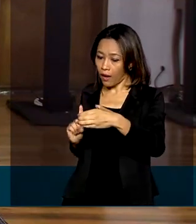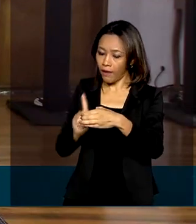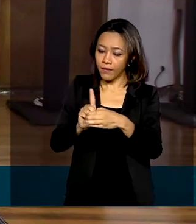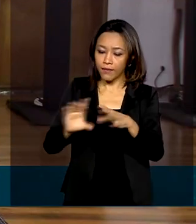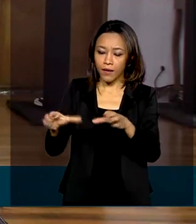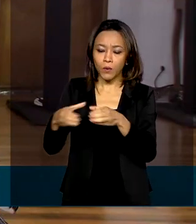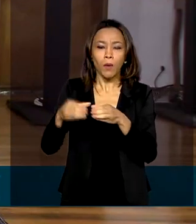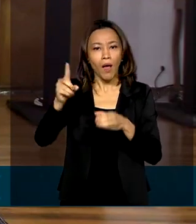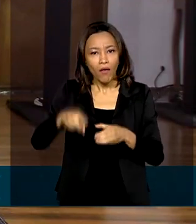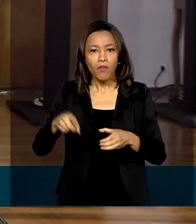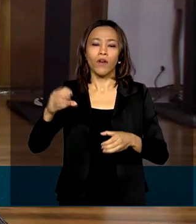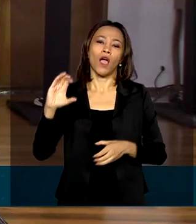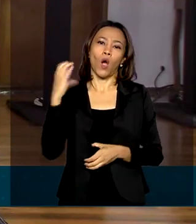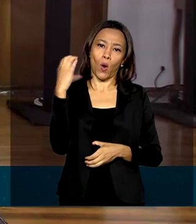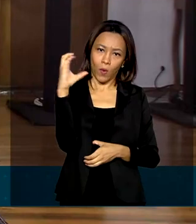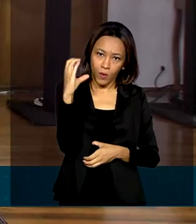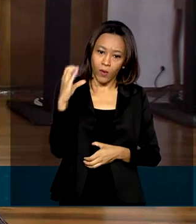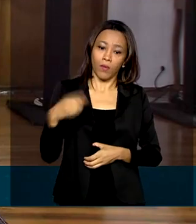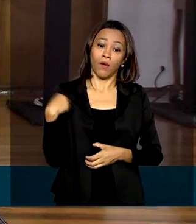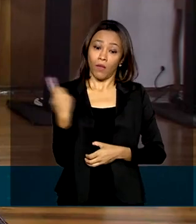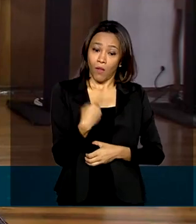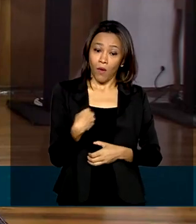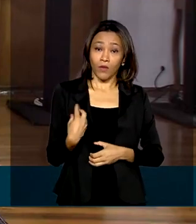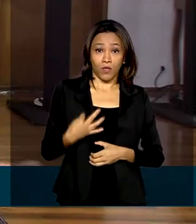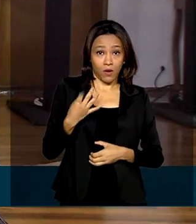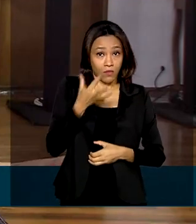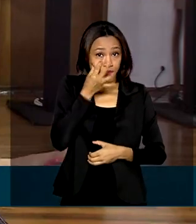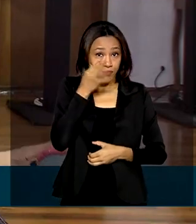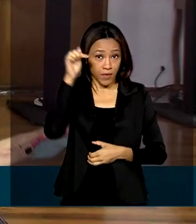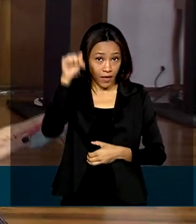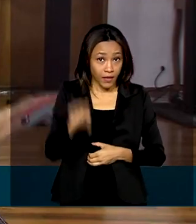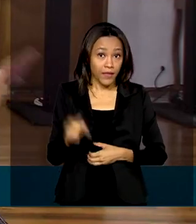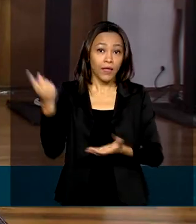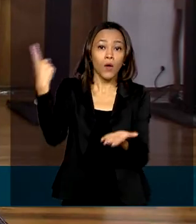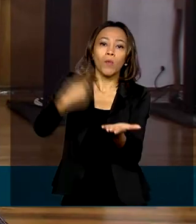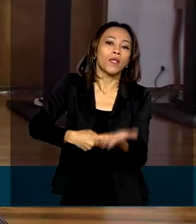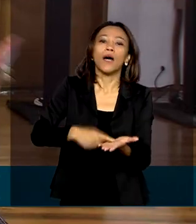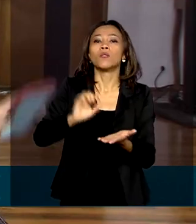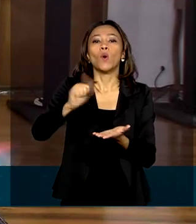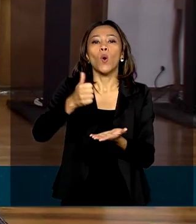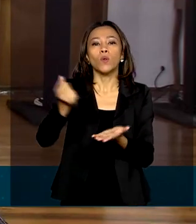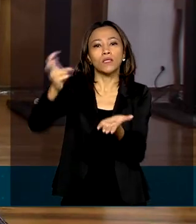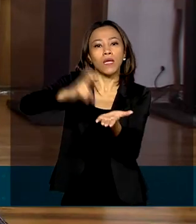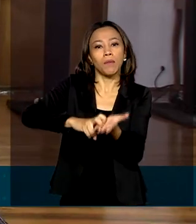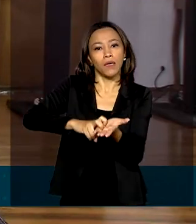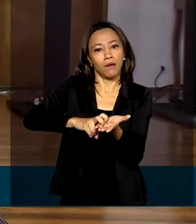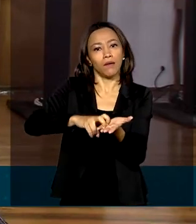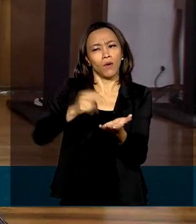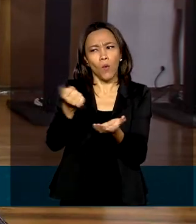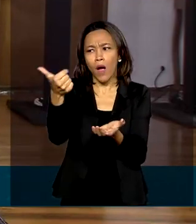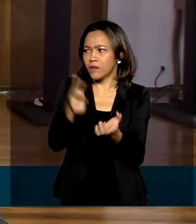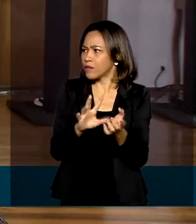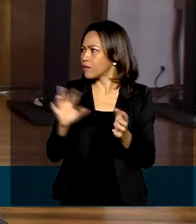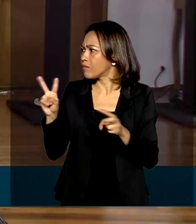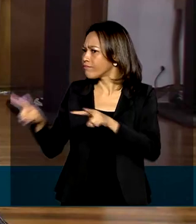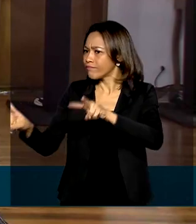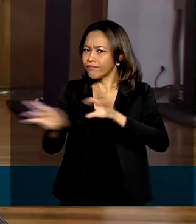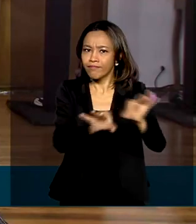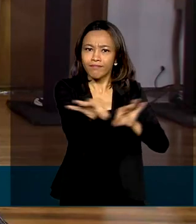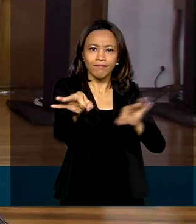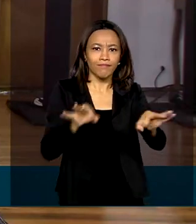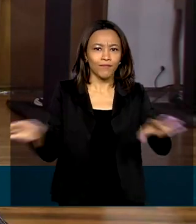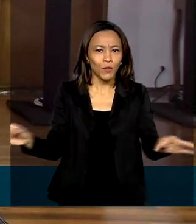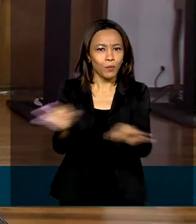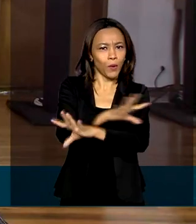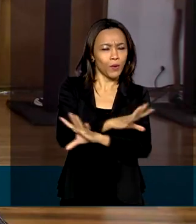a Colômbia. A gente tá aqui na sala onde o evento vai acontecer no Itamaraty, tá marcado pra 11 horas da manhã, Já tá quase tudo pronto e vai contar com